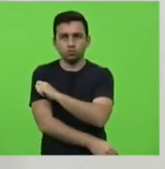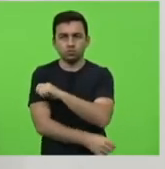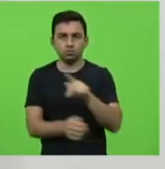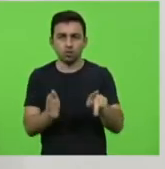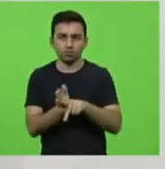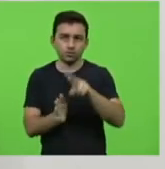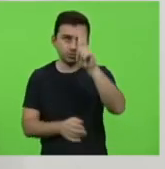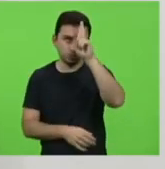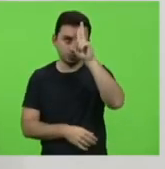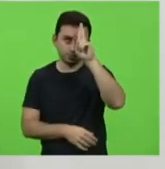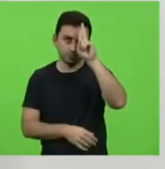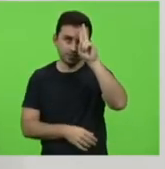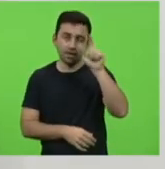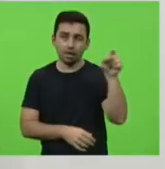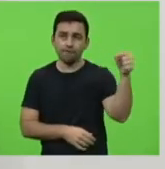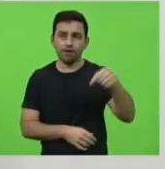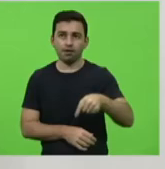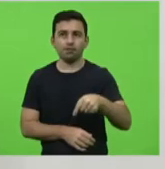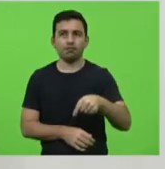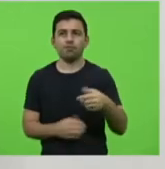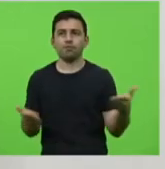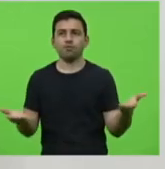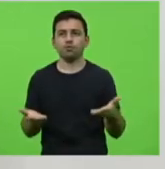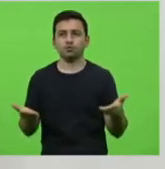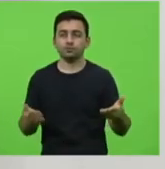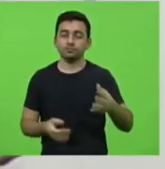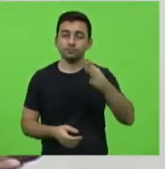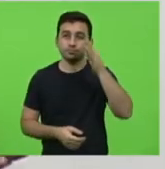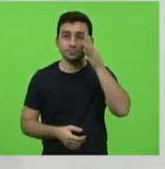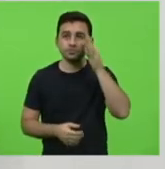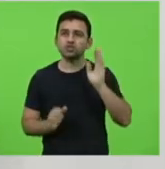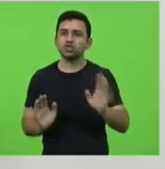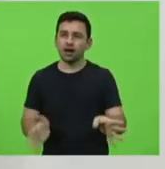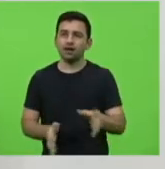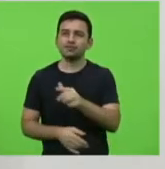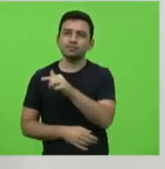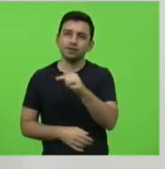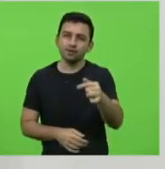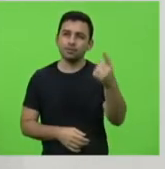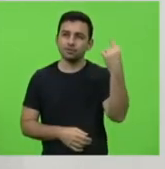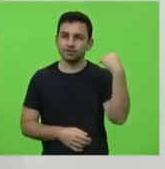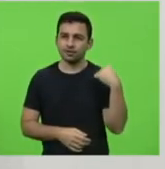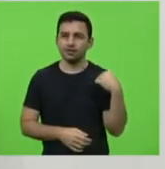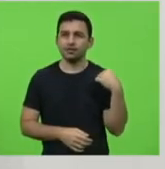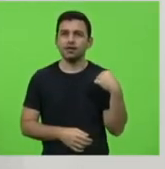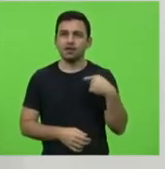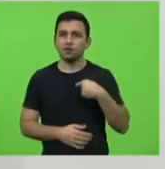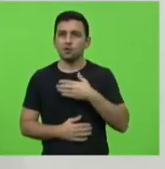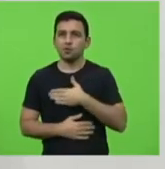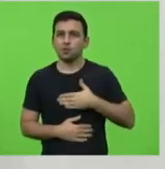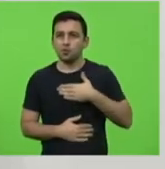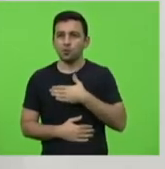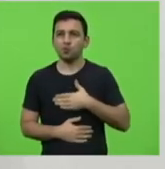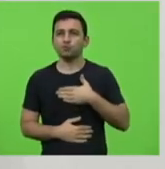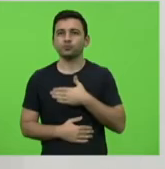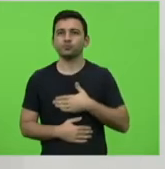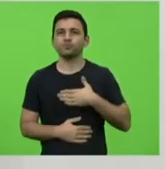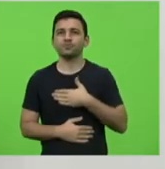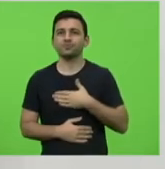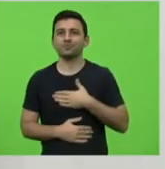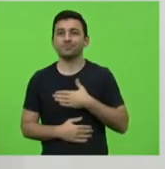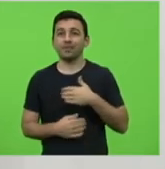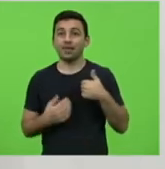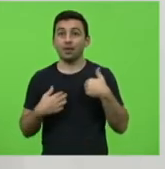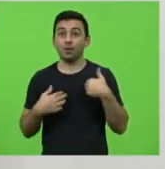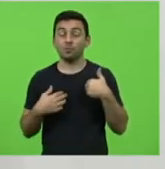e que veio hoje aqui para acompanhar, já esteve na semana passada aqui. Eu gosto muito, né, disso daí. Eu me vejo muito eu